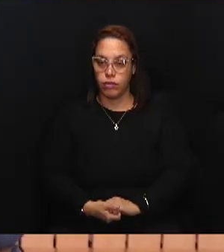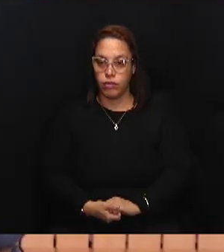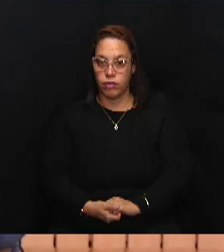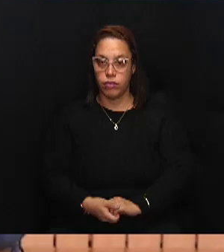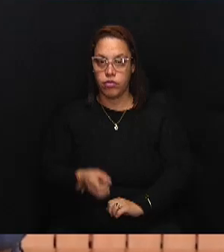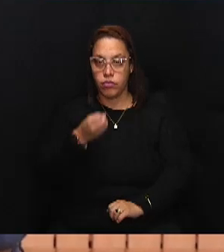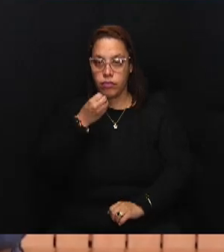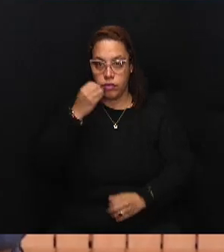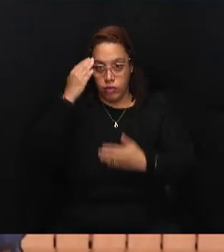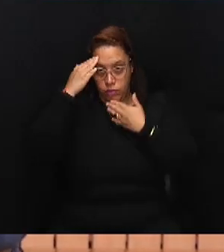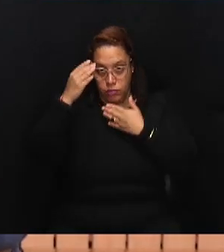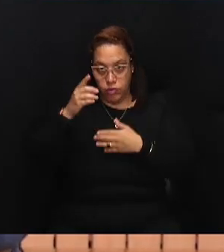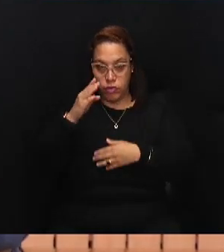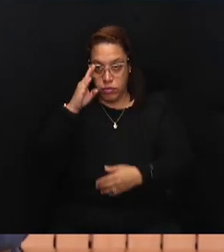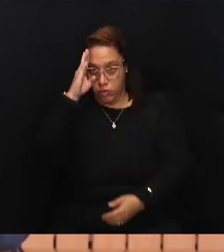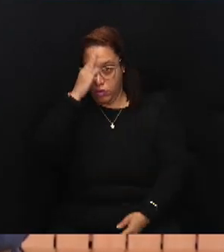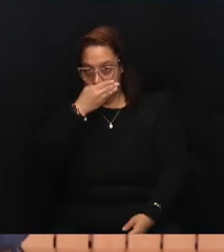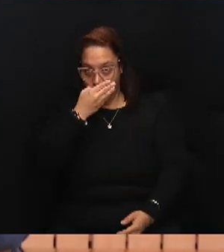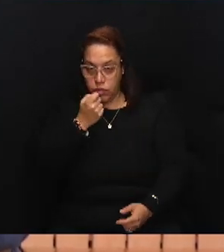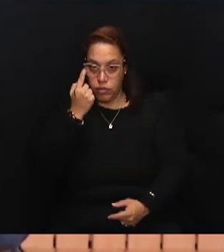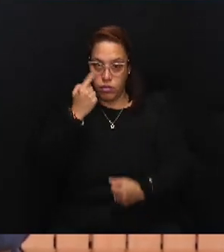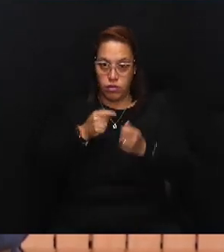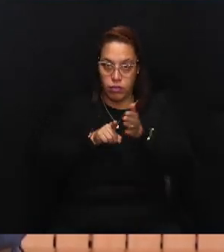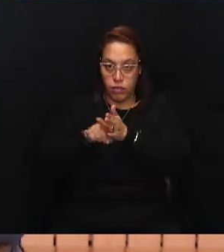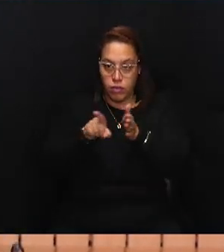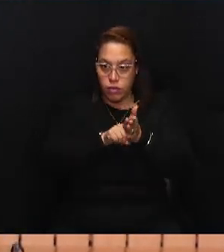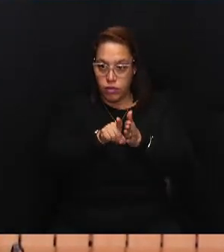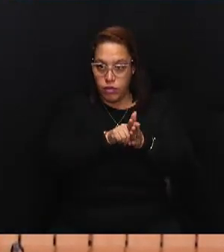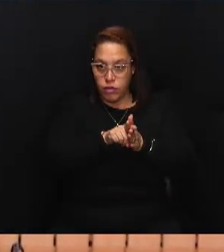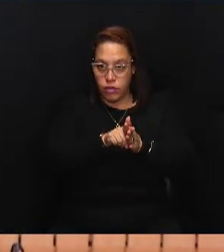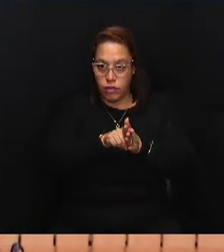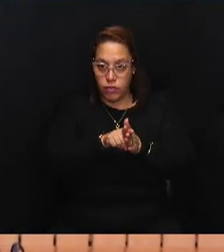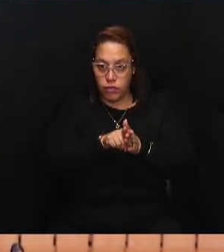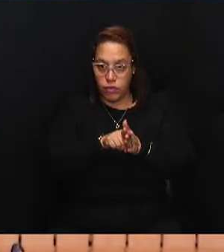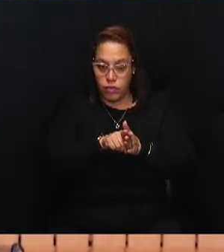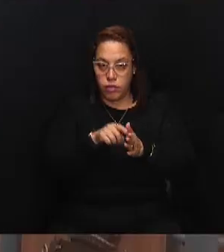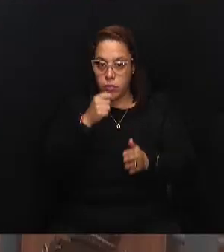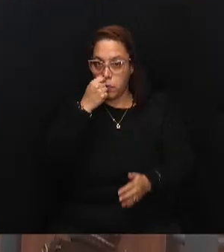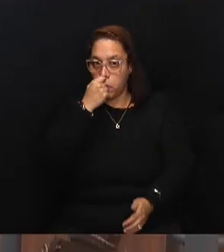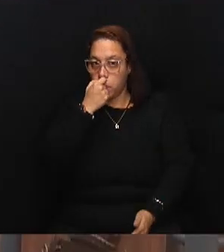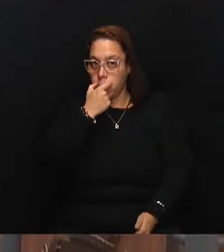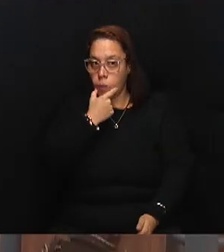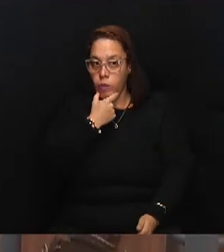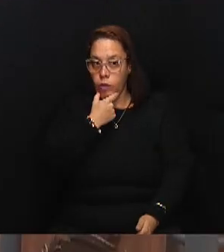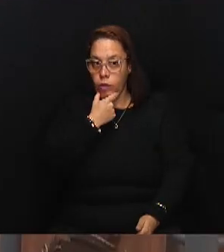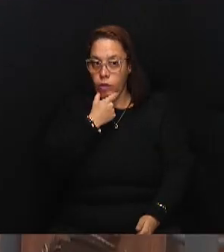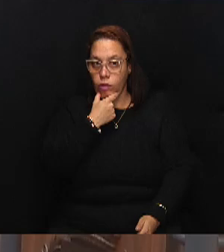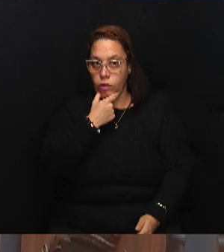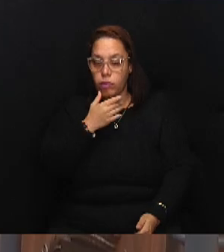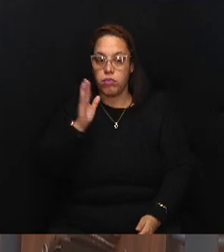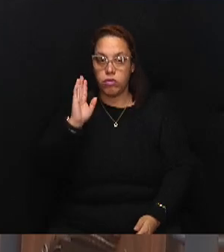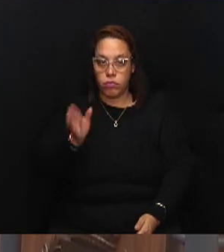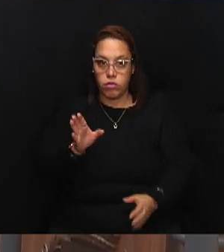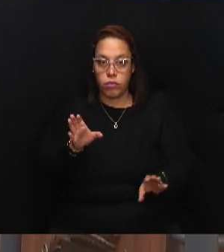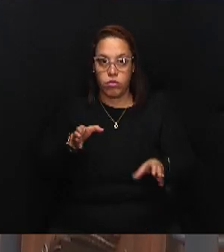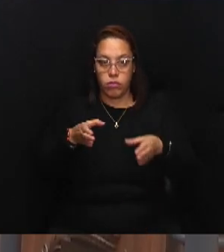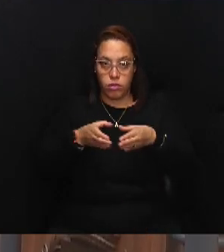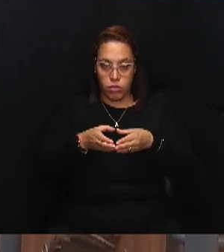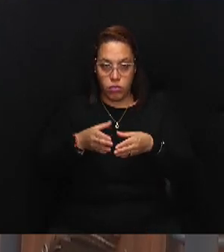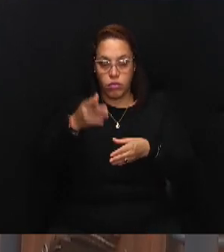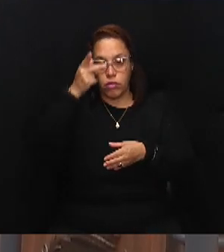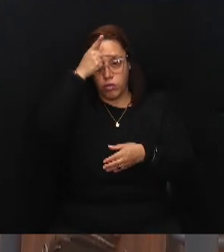Muito obrigado. Doutor Iabico, o senhor gostaria de fazer algumas perguntas? Vereador Marrom, agora devidamente instalado aqui na Comissão do